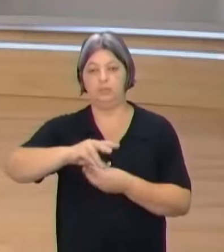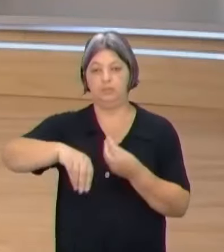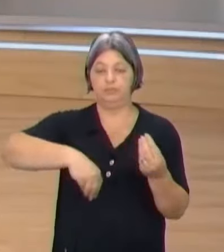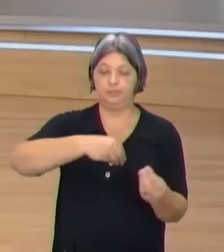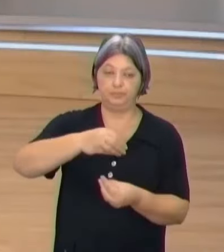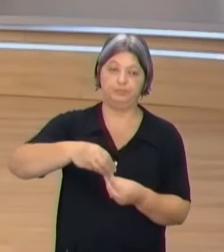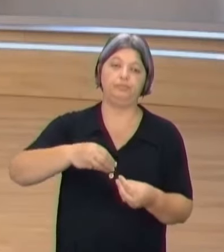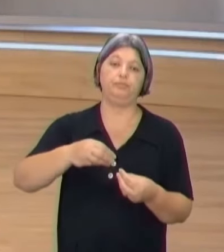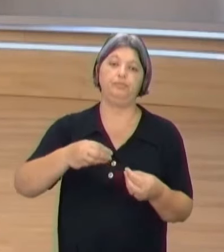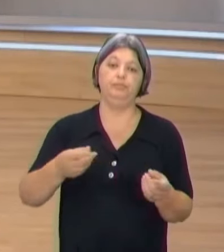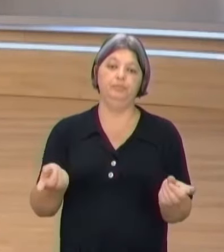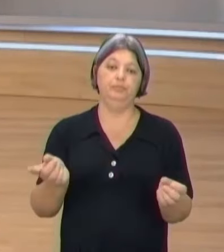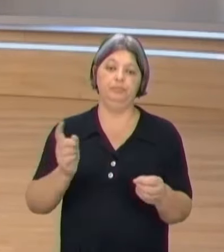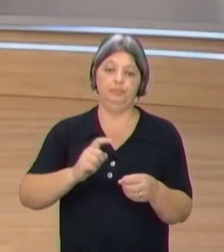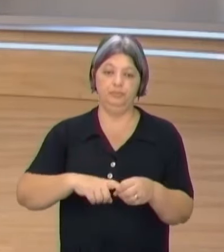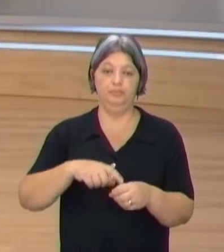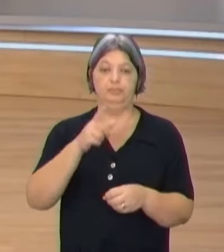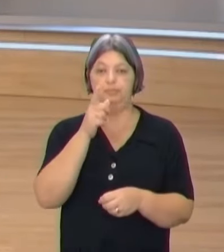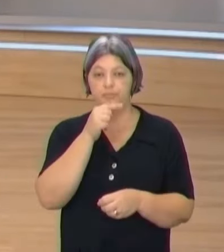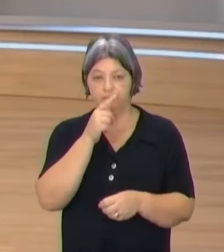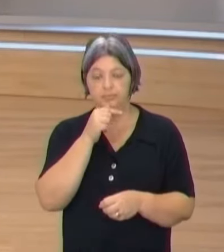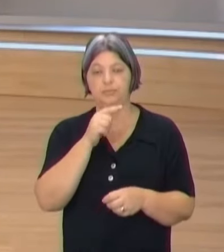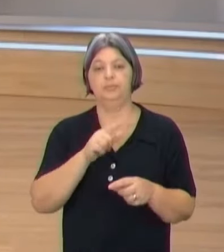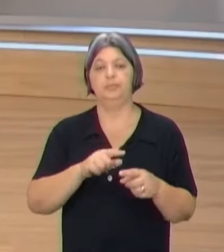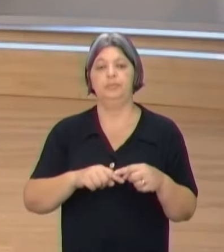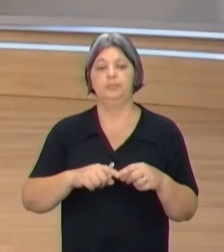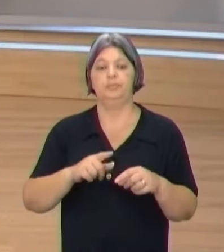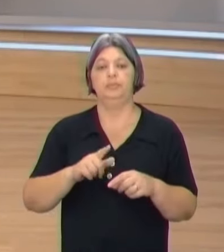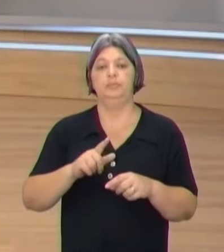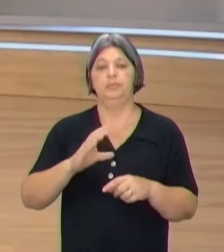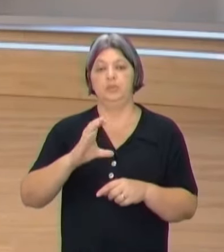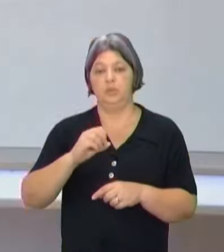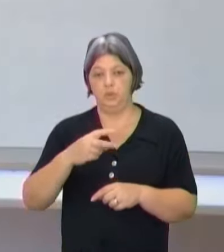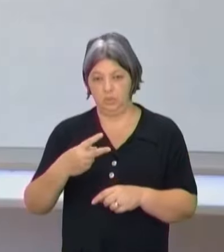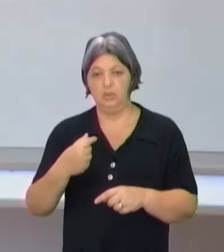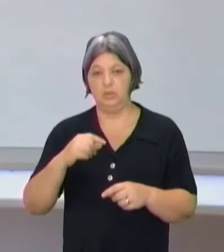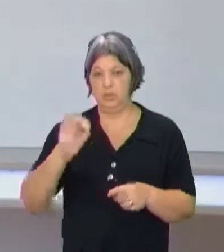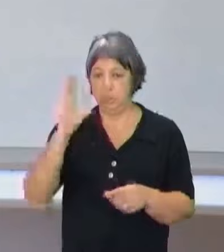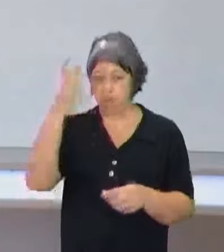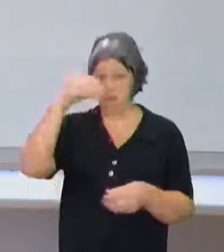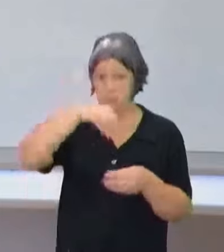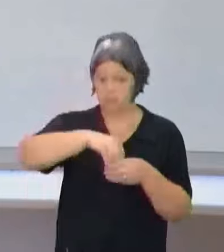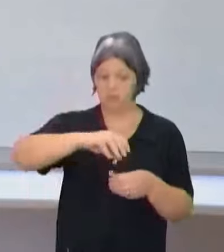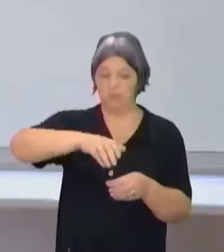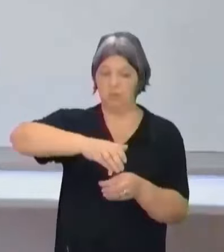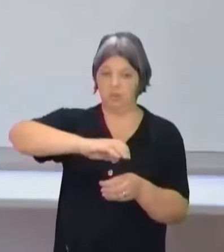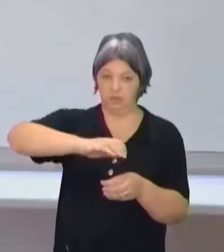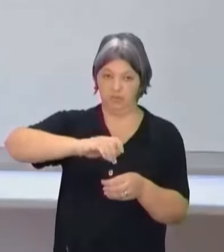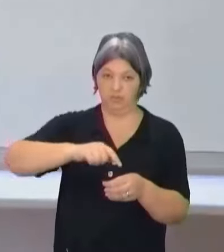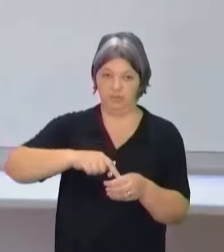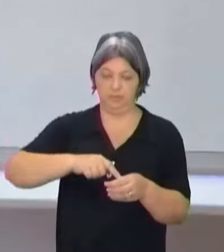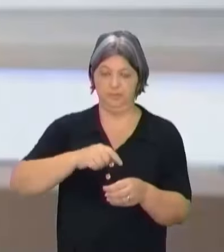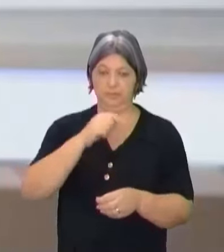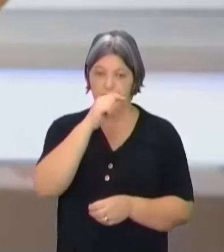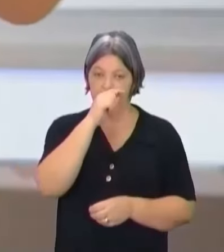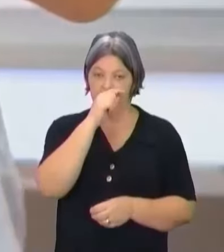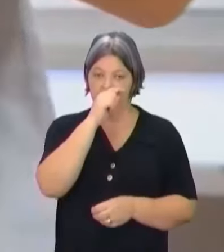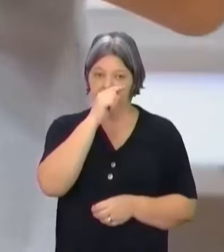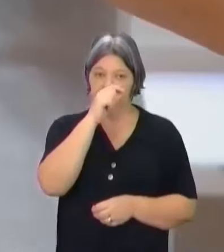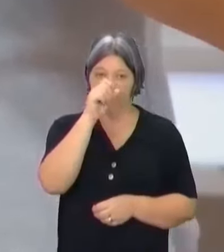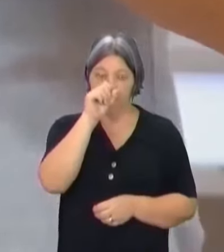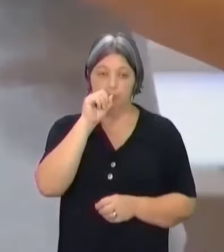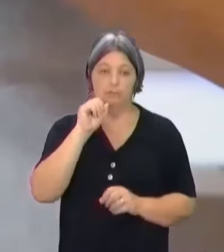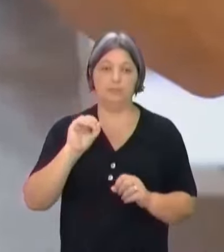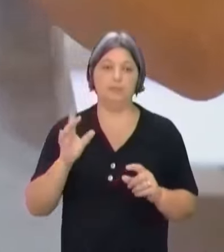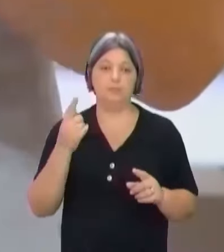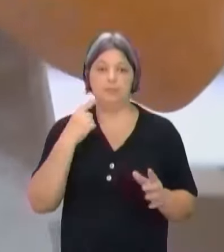ácido decompõe, volta a ser água e gás carbônico. Então, isso está acontecendo aqui dentro da minha garrafinha, né? Agora, a gente vai